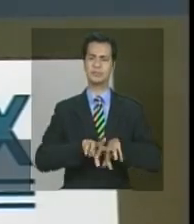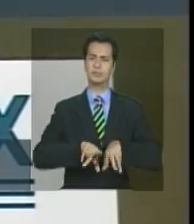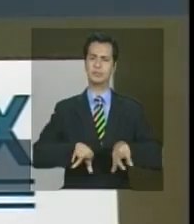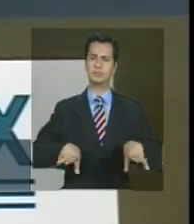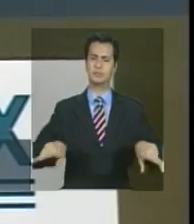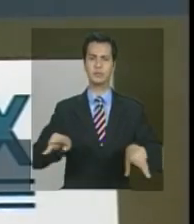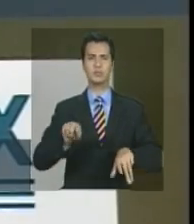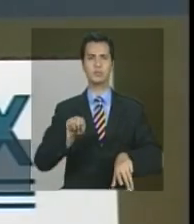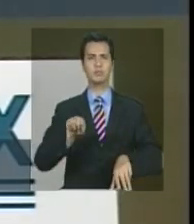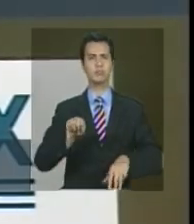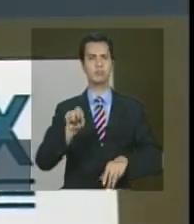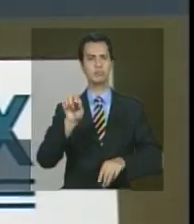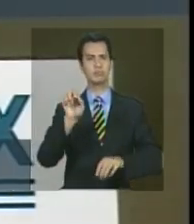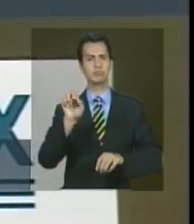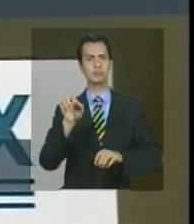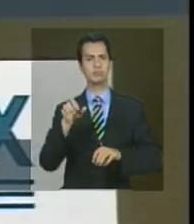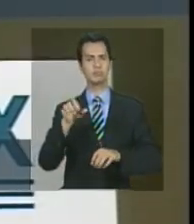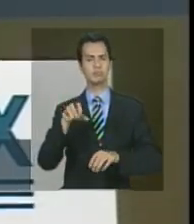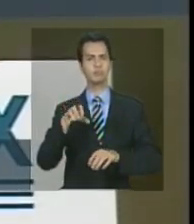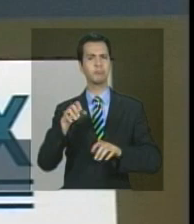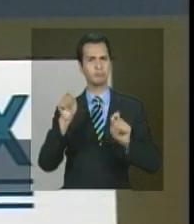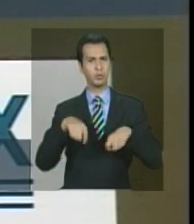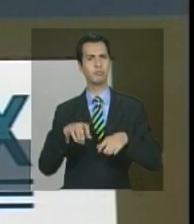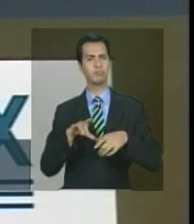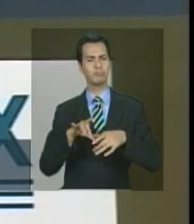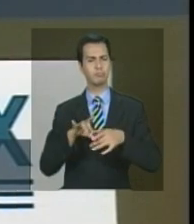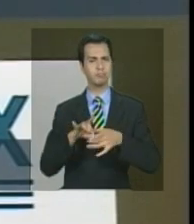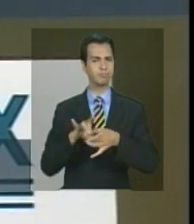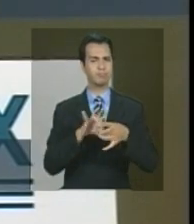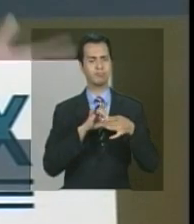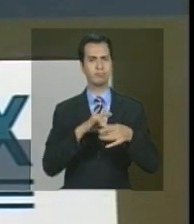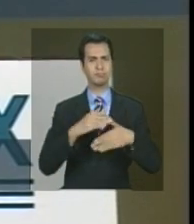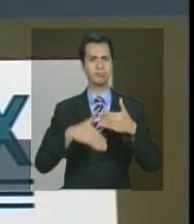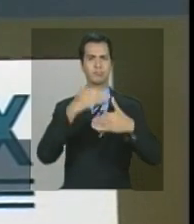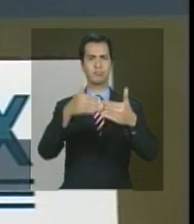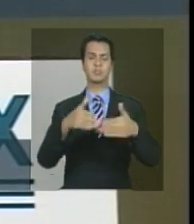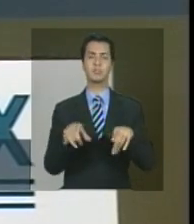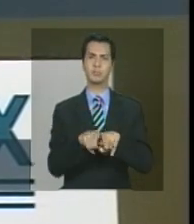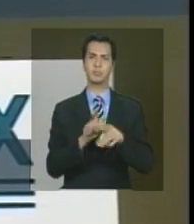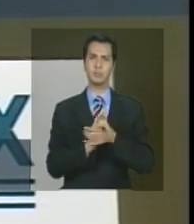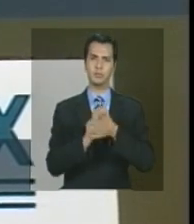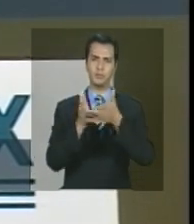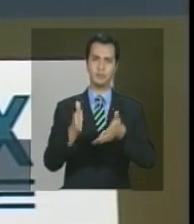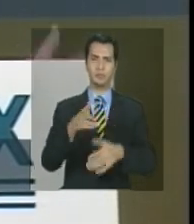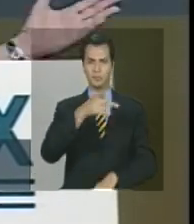mais produtivas possíveis. Finalmente, eu cumprimento a prefeita